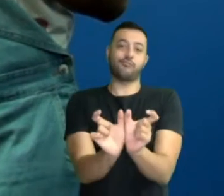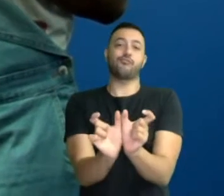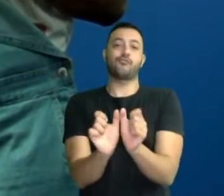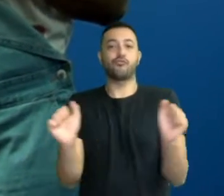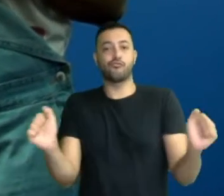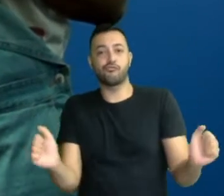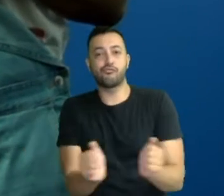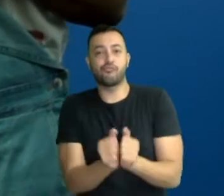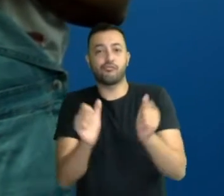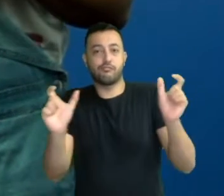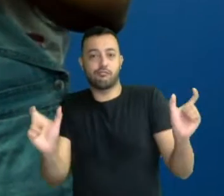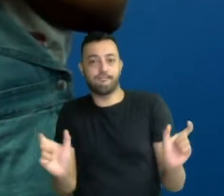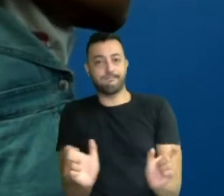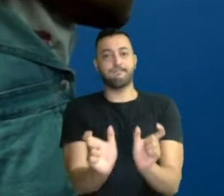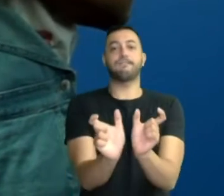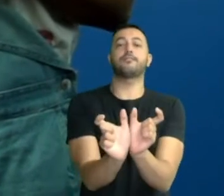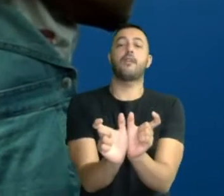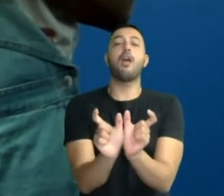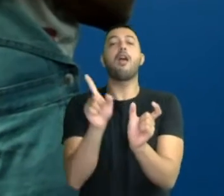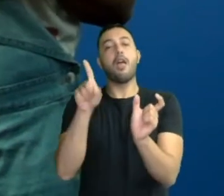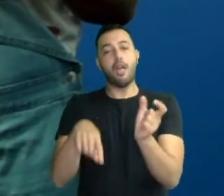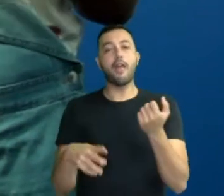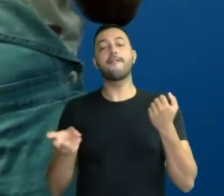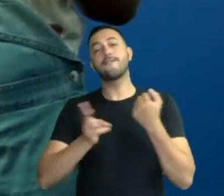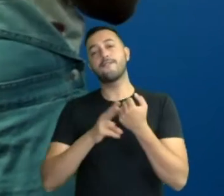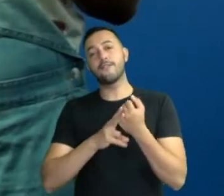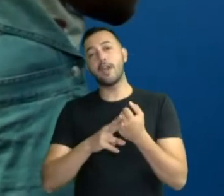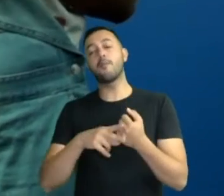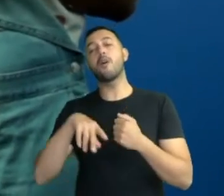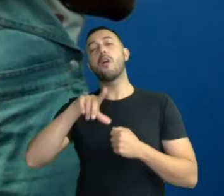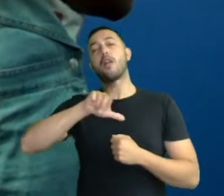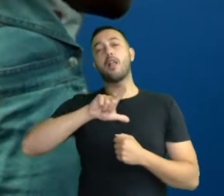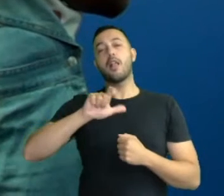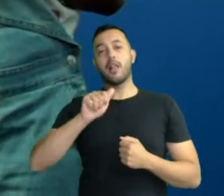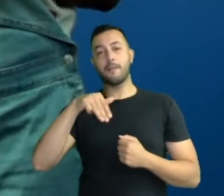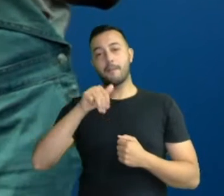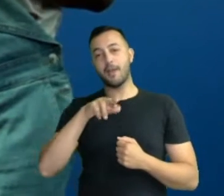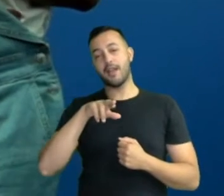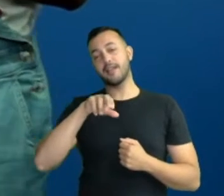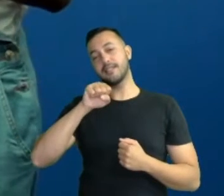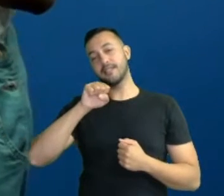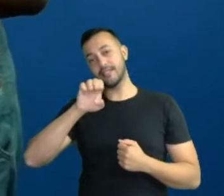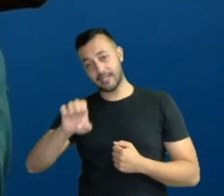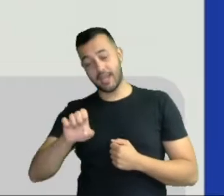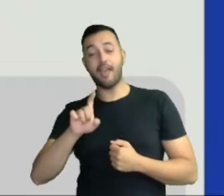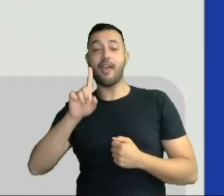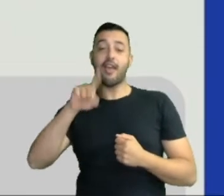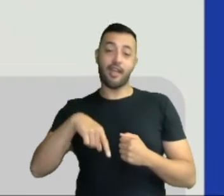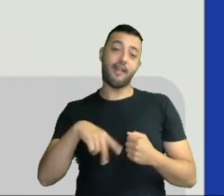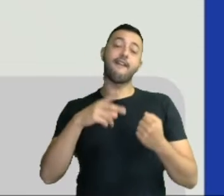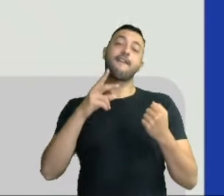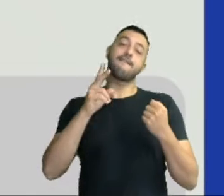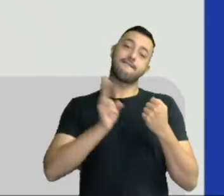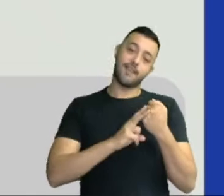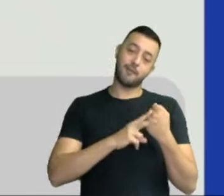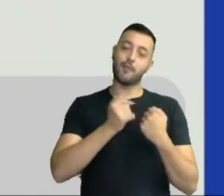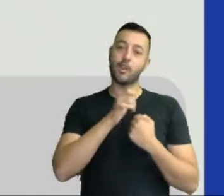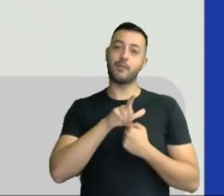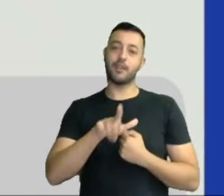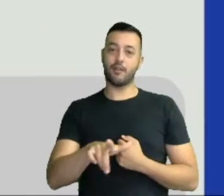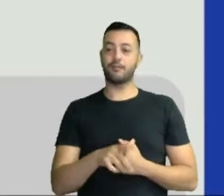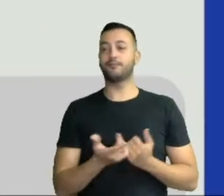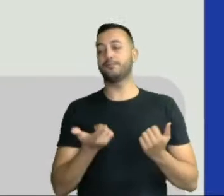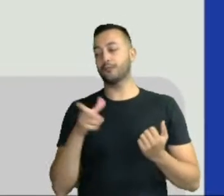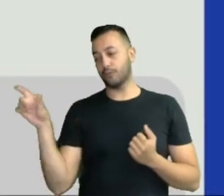uma estrutura única, a gente tem o verbo llamar-se, que é um verbo pronominal. O outro exemplo é: